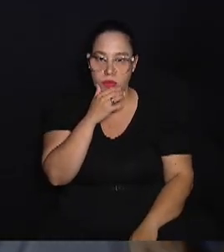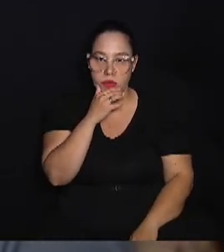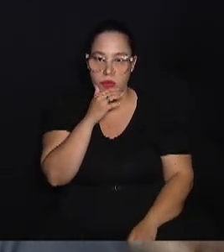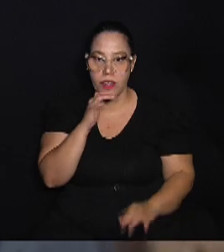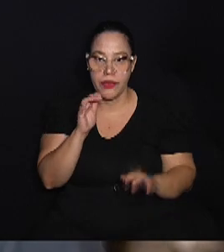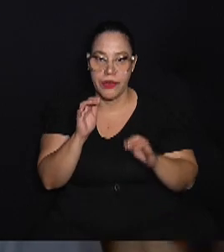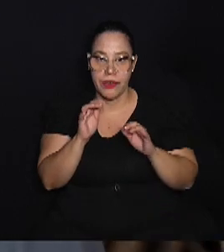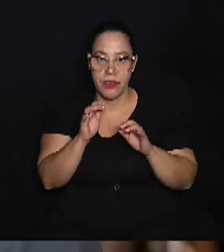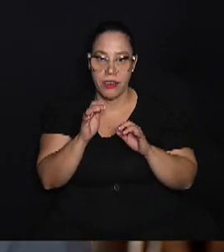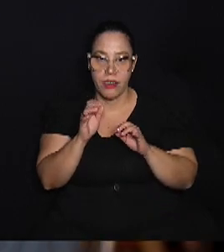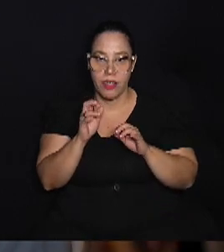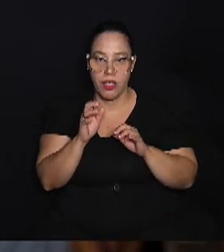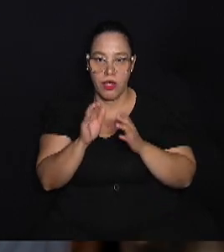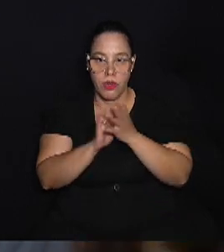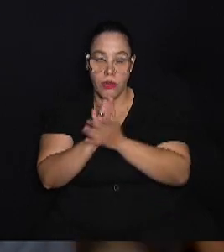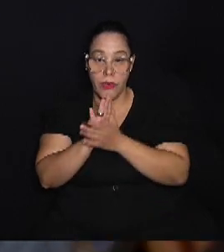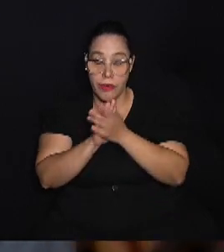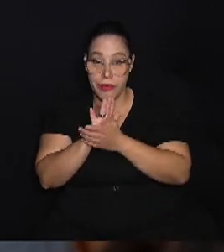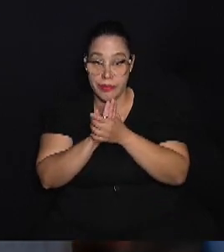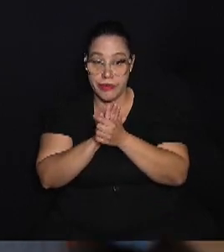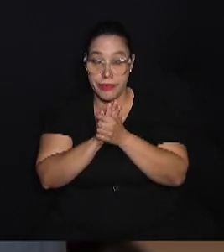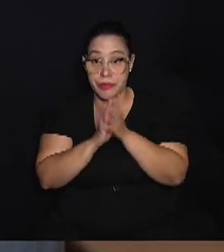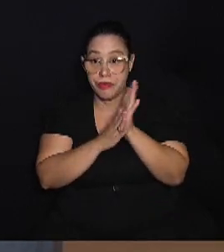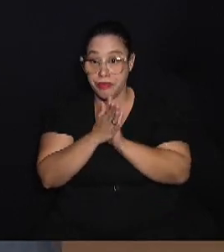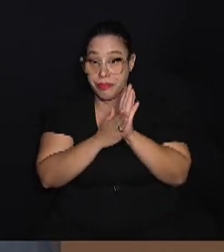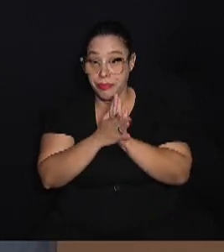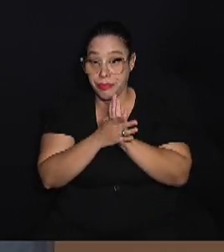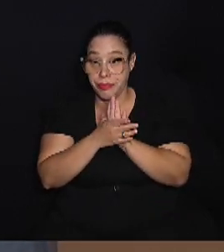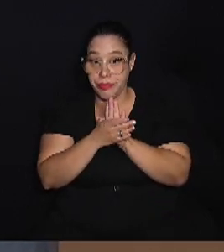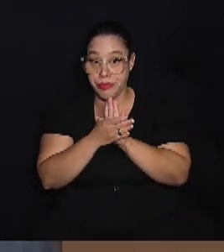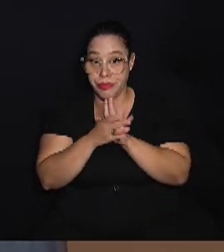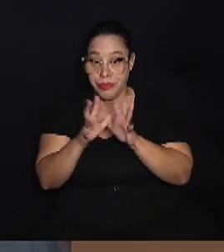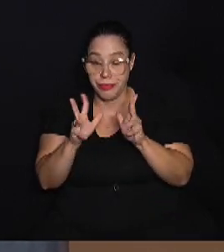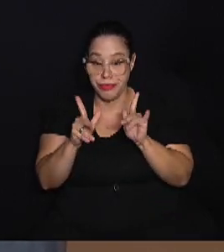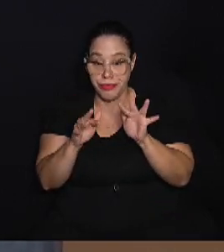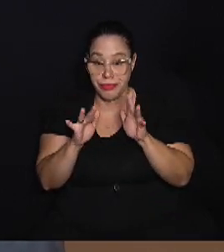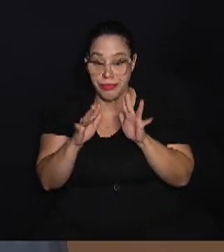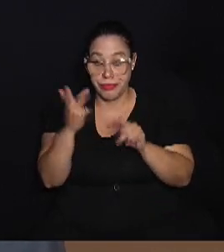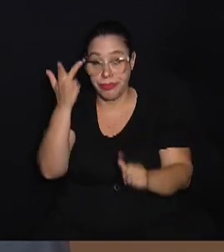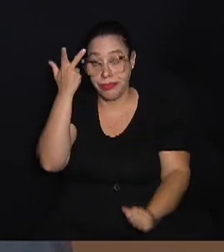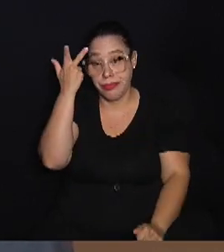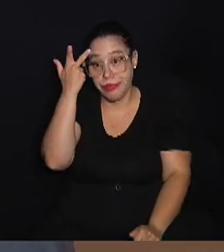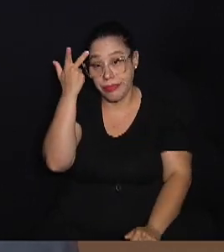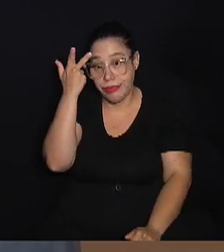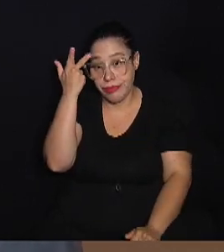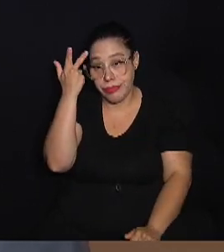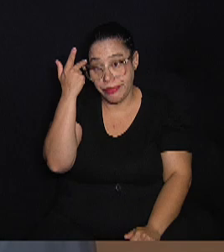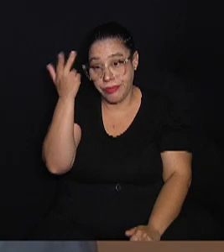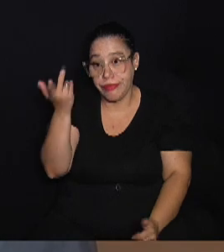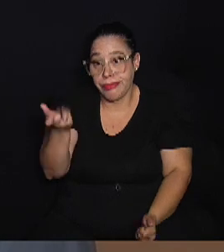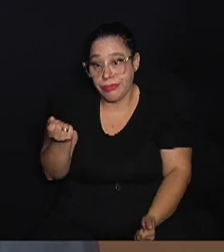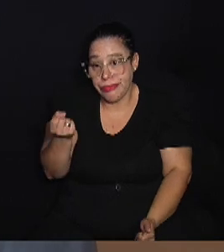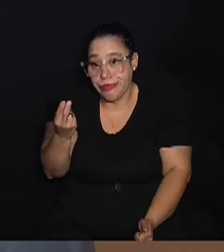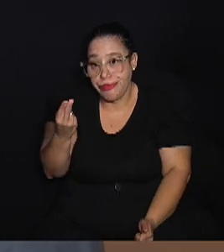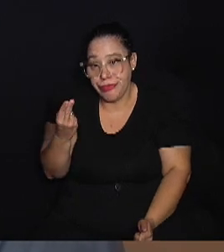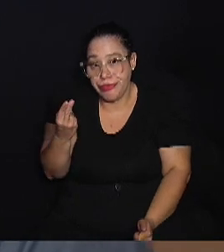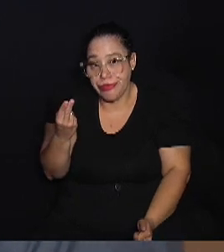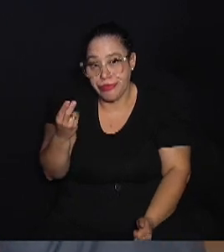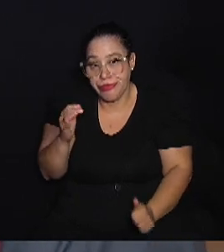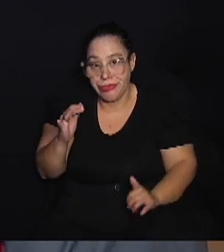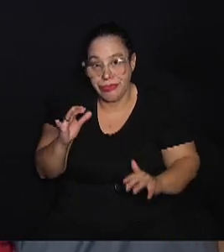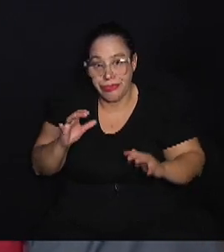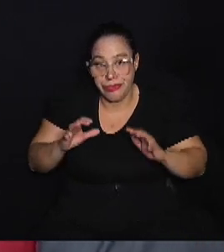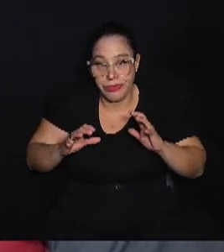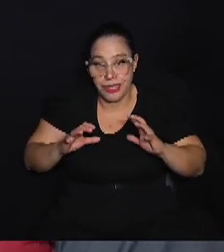Os atletas, nem todo mundo tem a mão com os movimentos normais ou não comprometidos. Pensa em manipular aquela